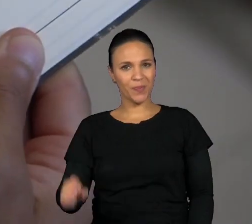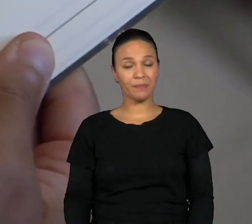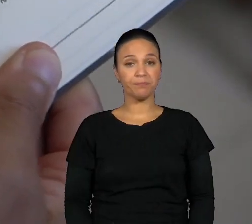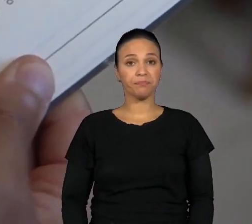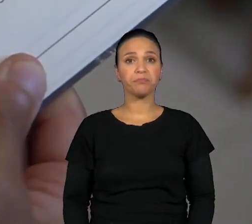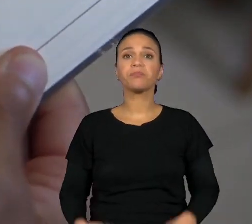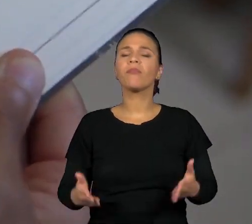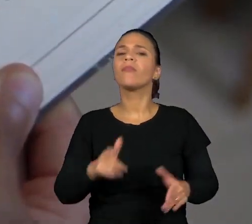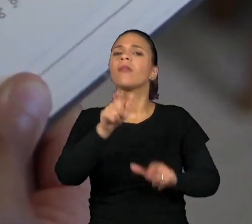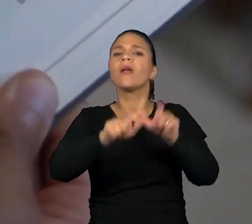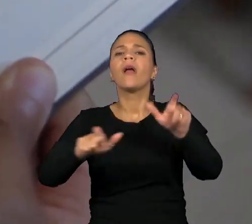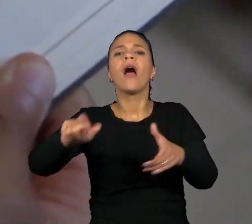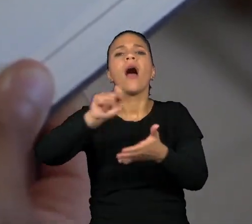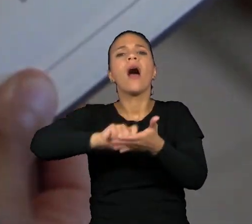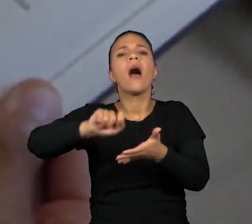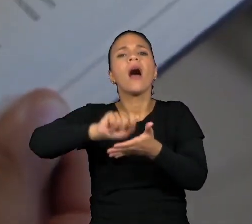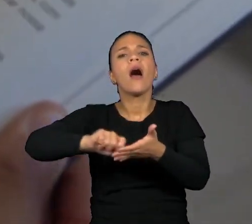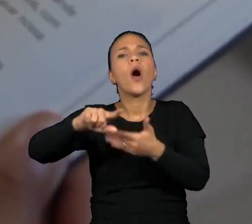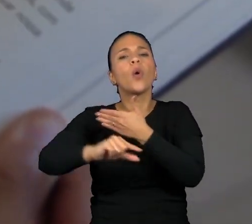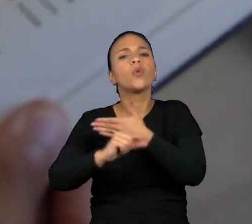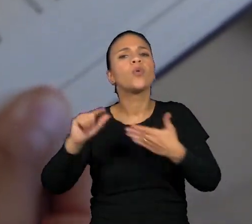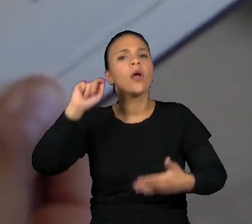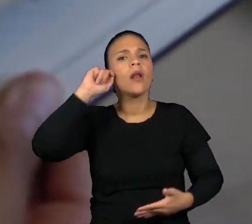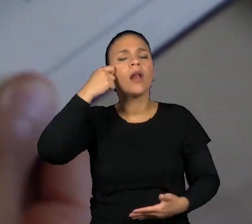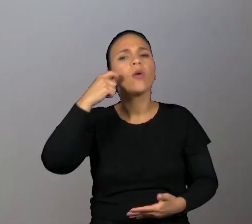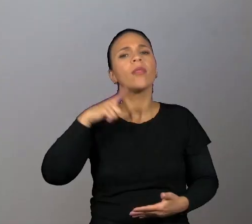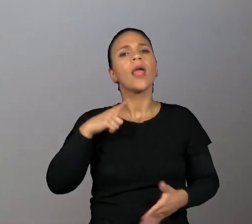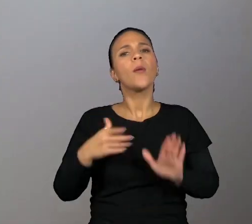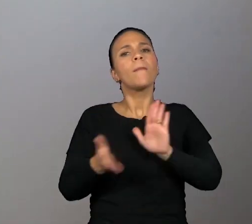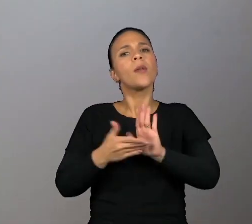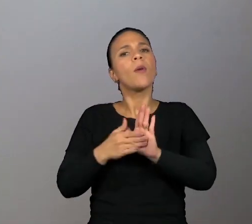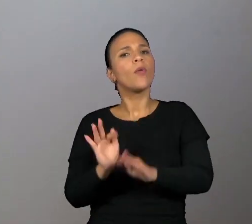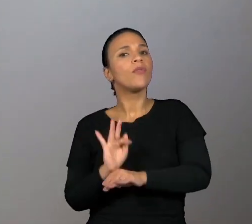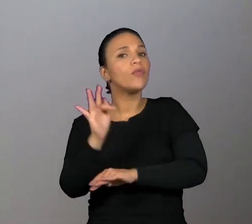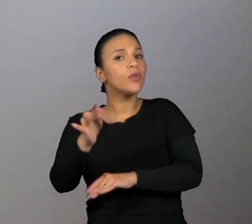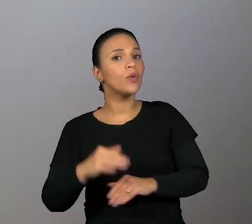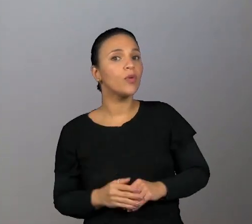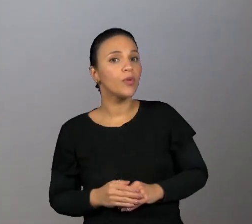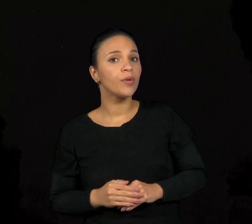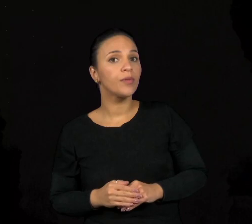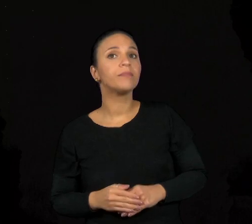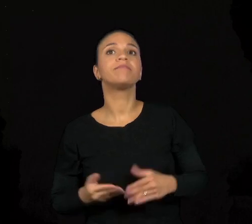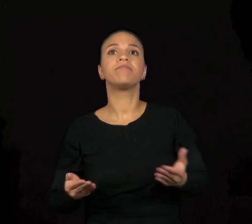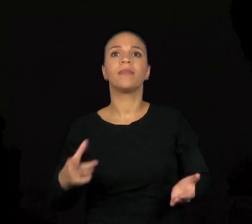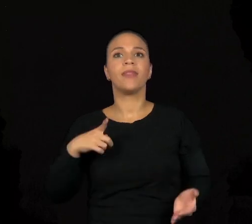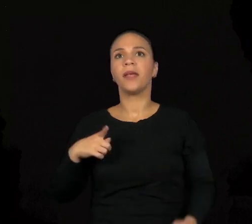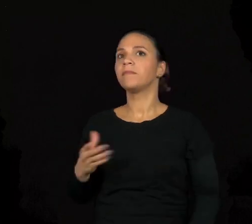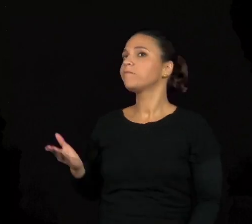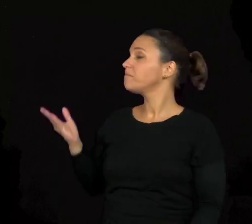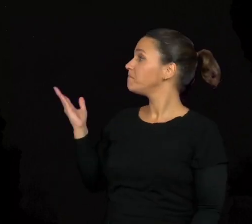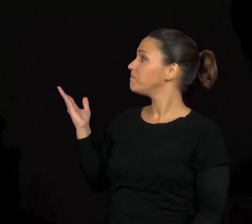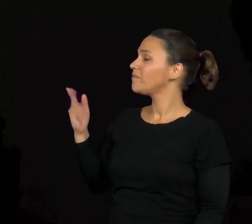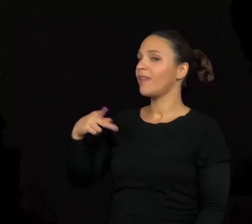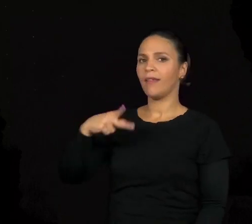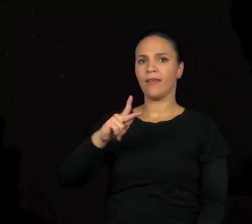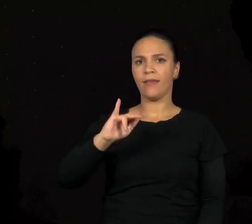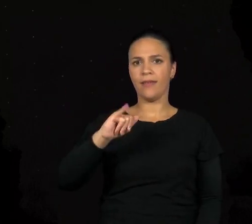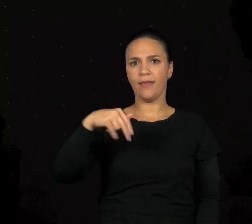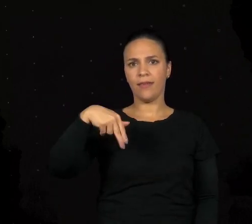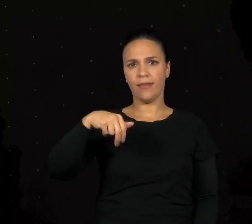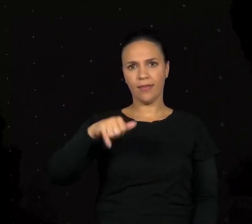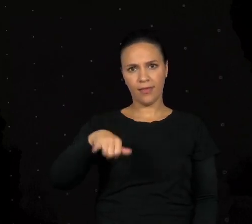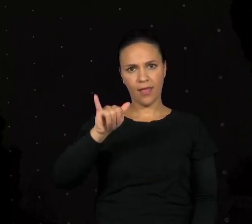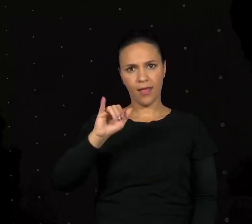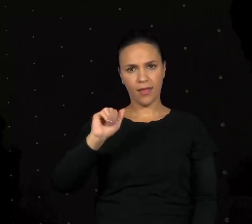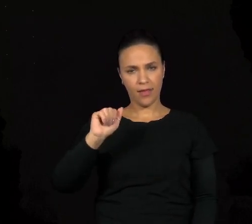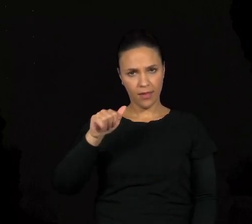Quantos autores negros vocês conhecem que estão propondo o futuro? Destaco a obra da Kinaya, é uma autora cearense, publicou o